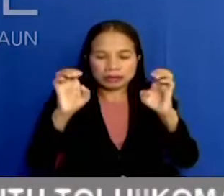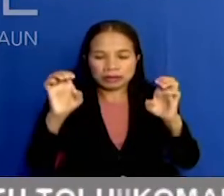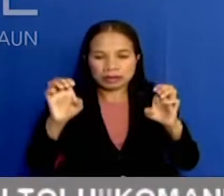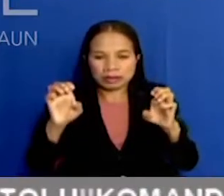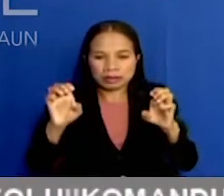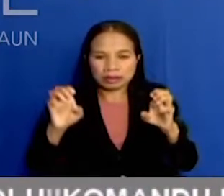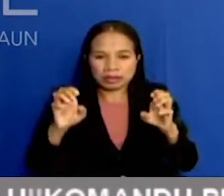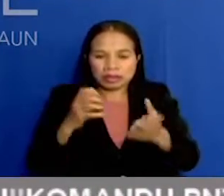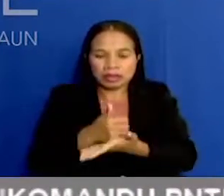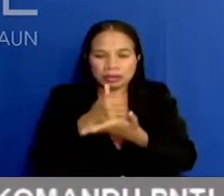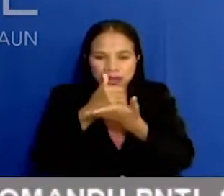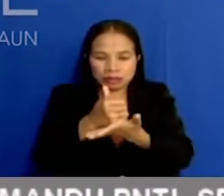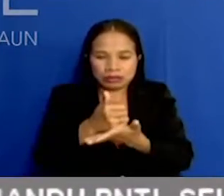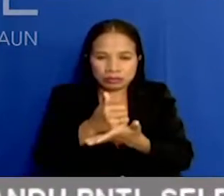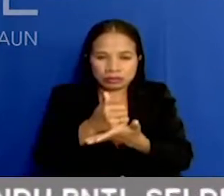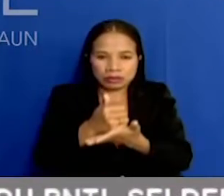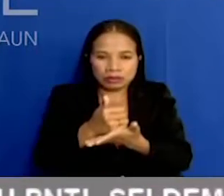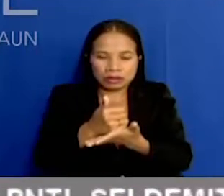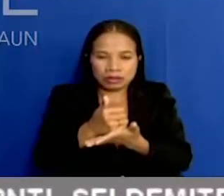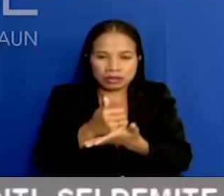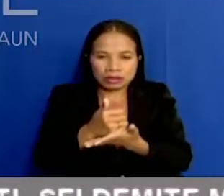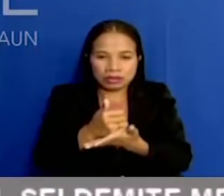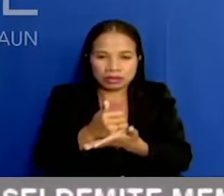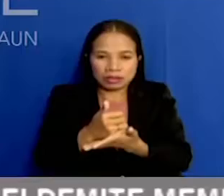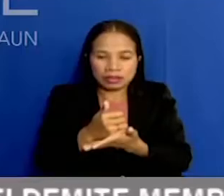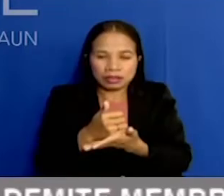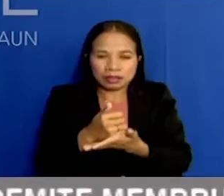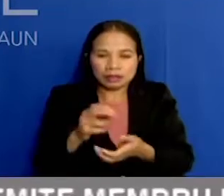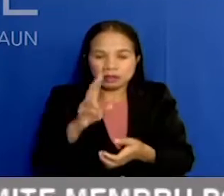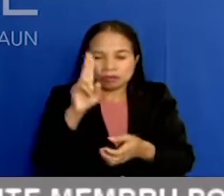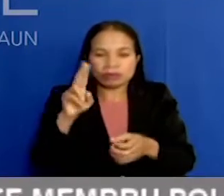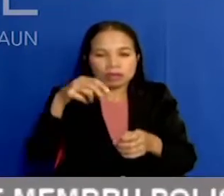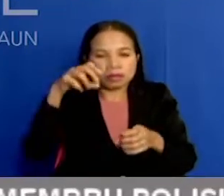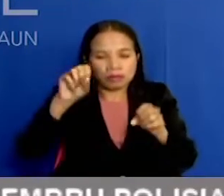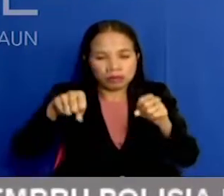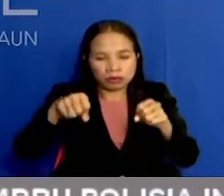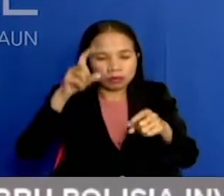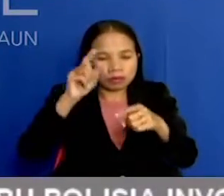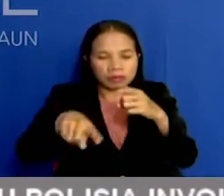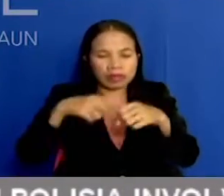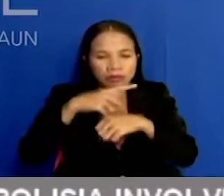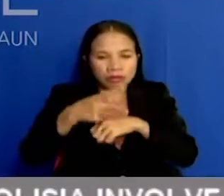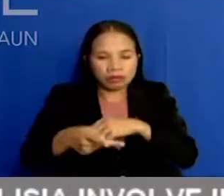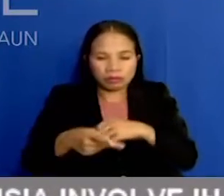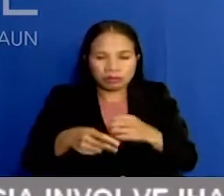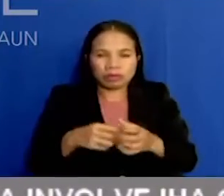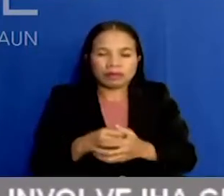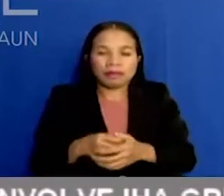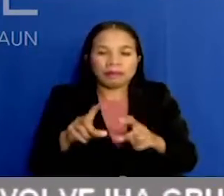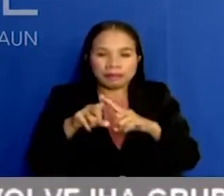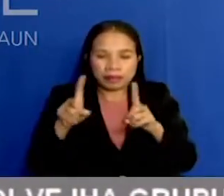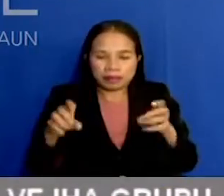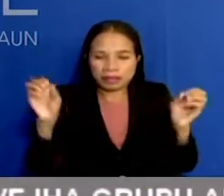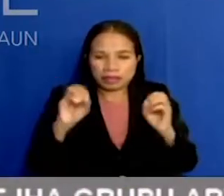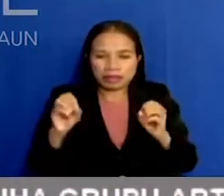mak atu facilita uan sira nebe ke sa ina ama ser sa motor para la bele mono. Ne ita tem que taka lales. Ne, mai bine, laos